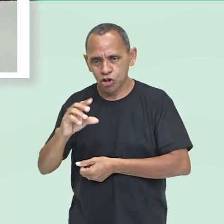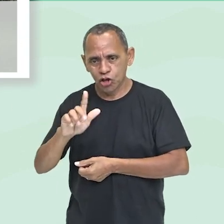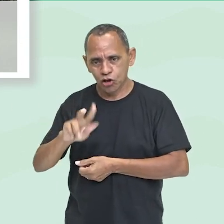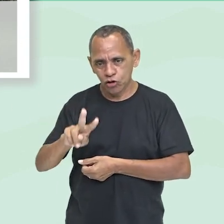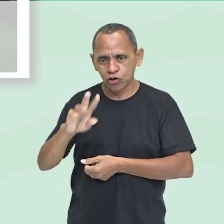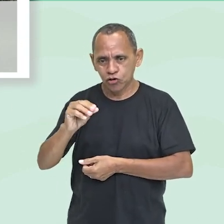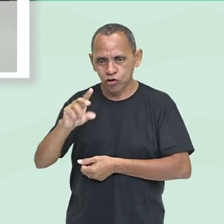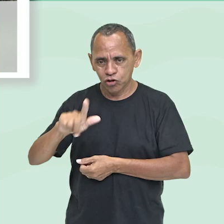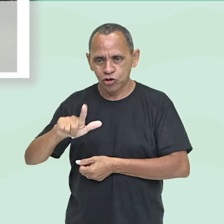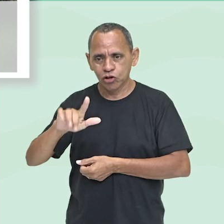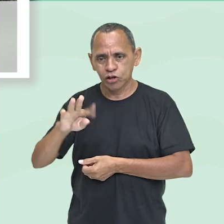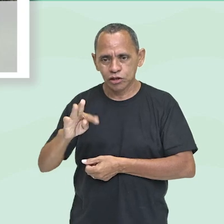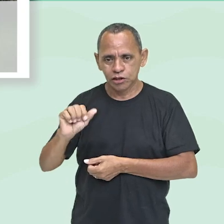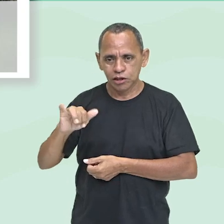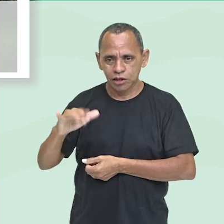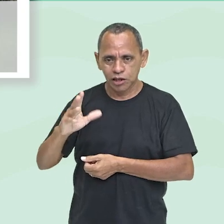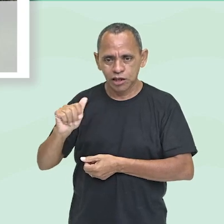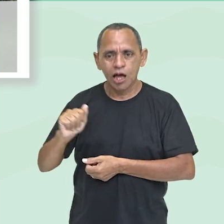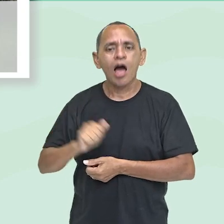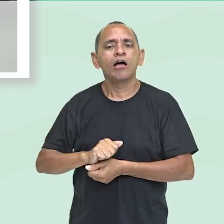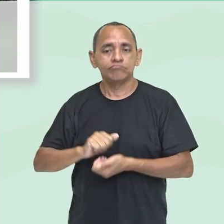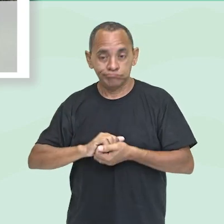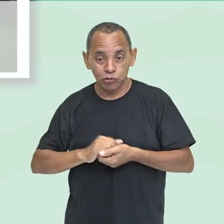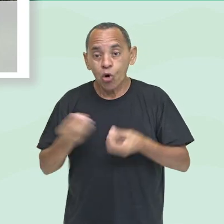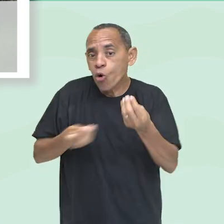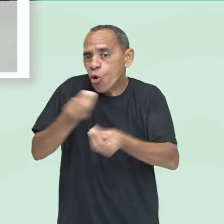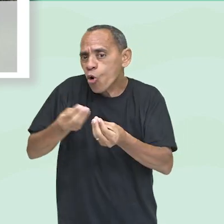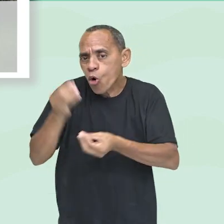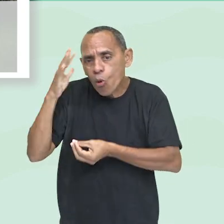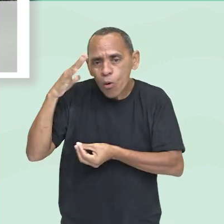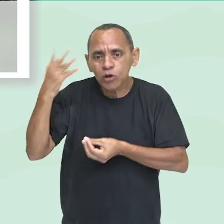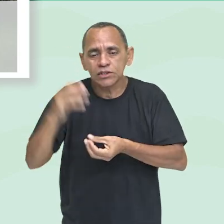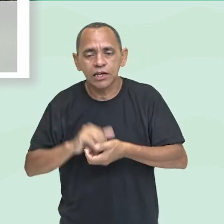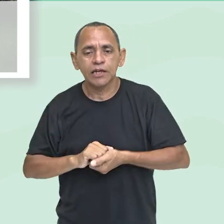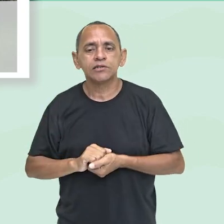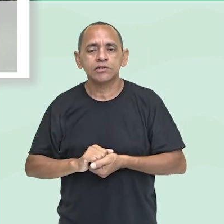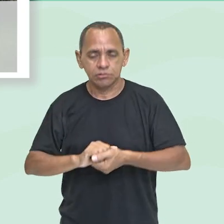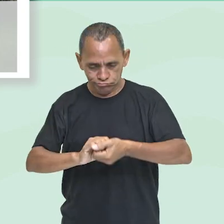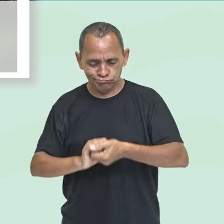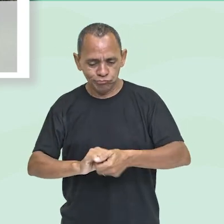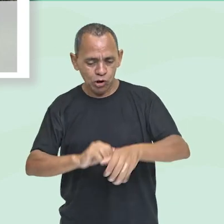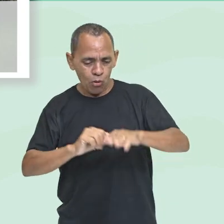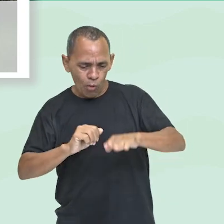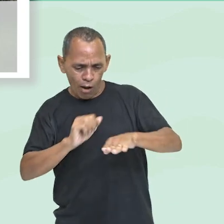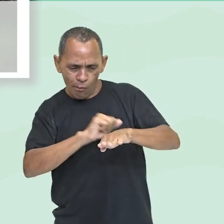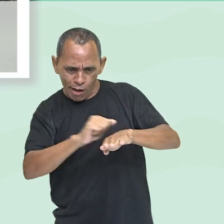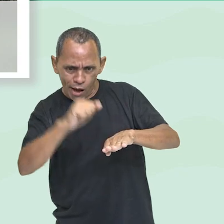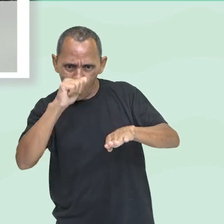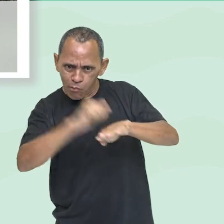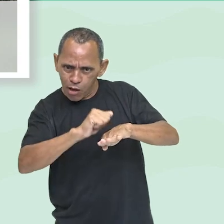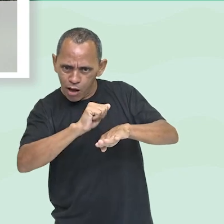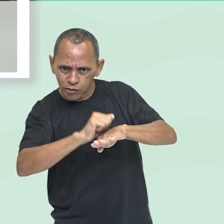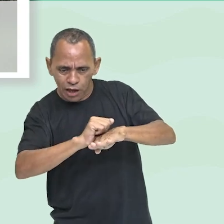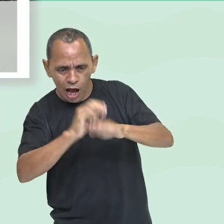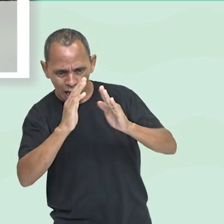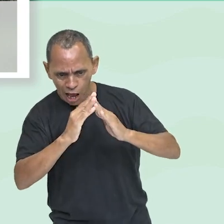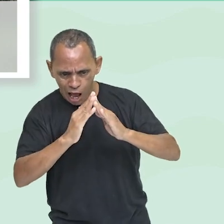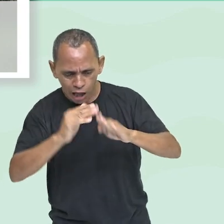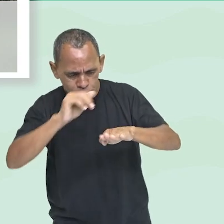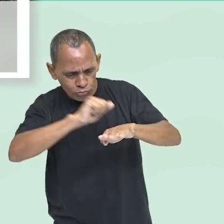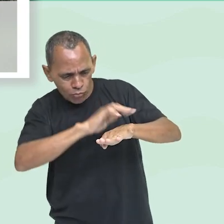simples. Os painéis solares no seu telhado captam a luz do sol e a transformam em energia solar